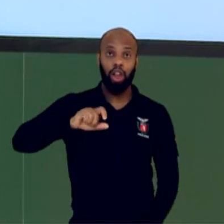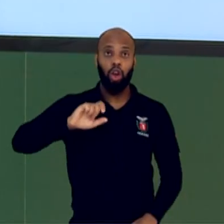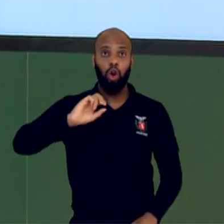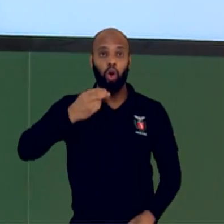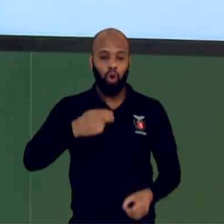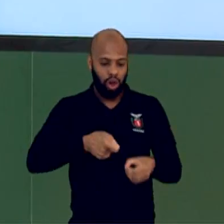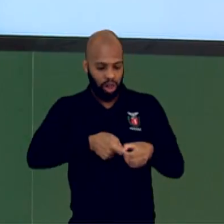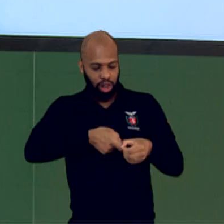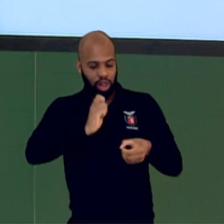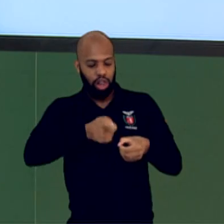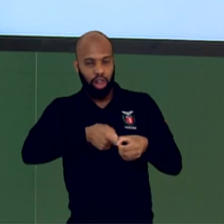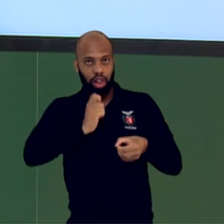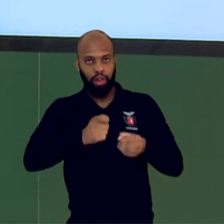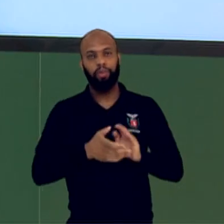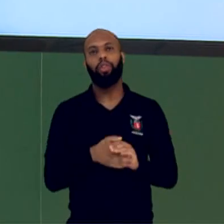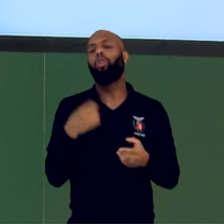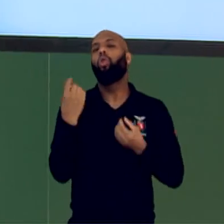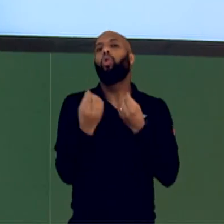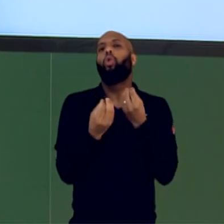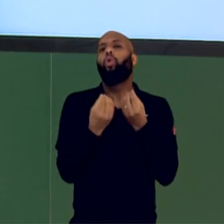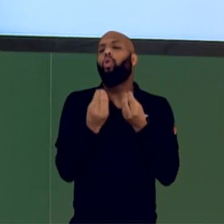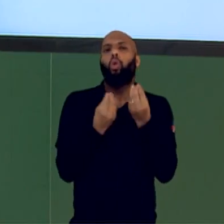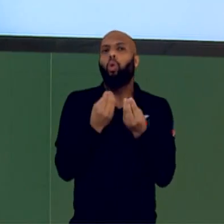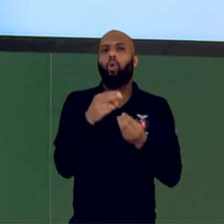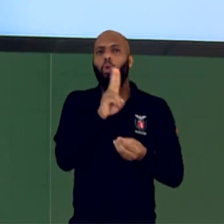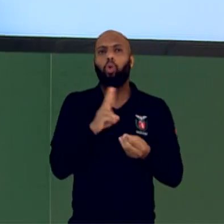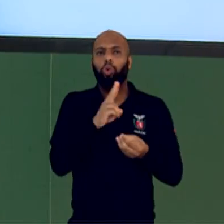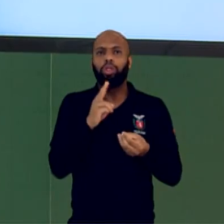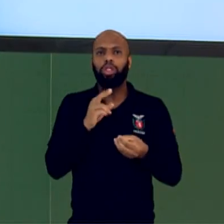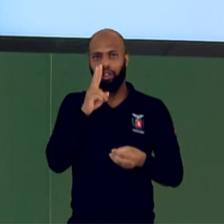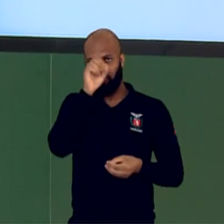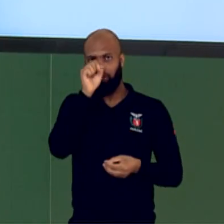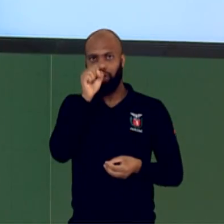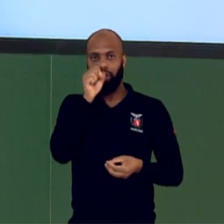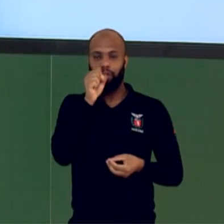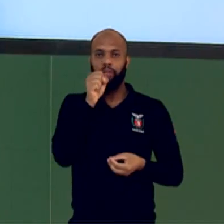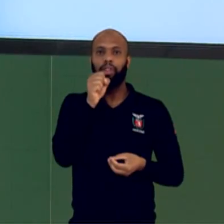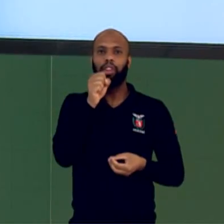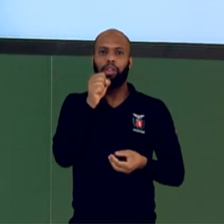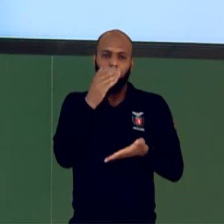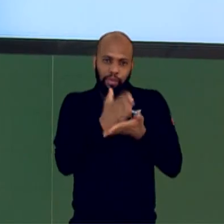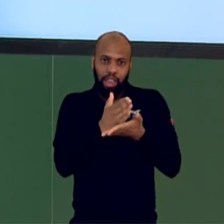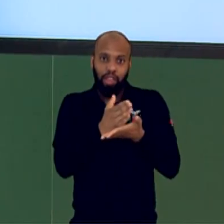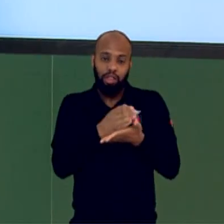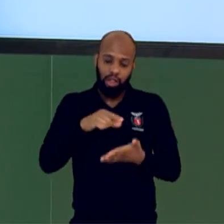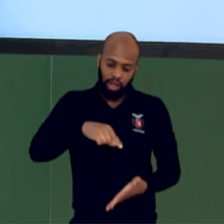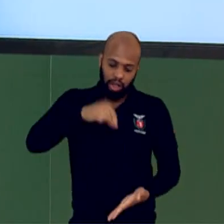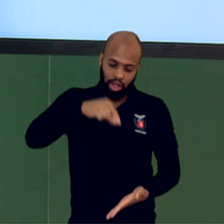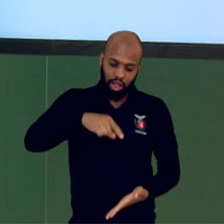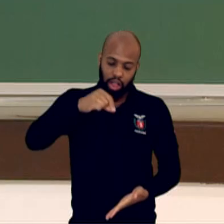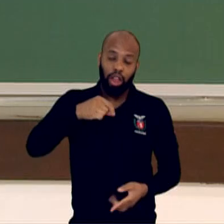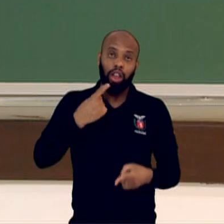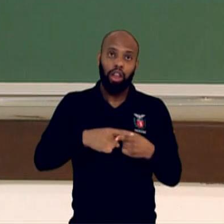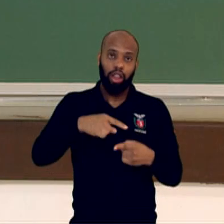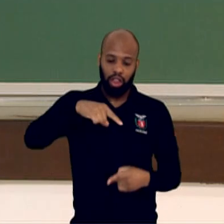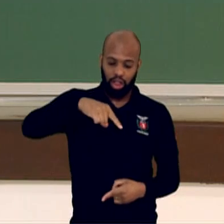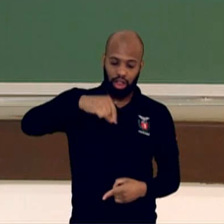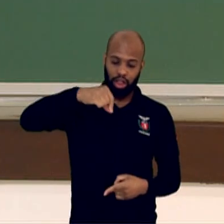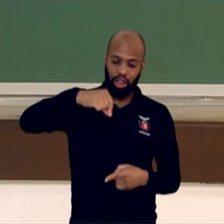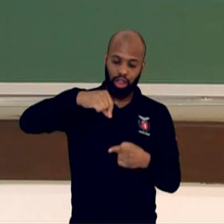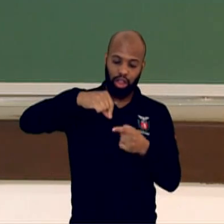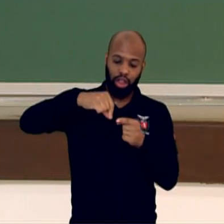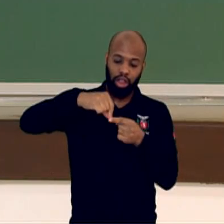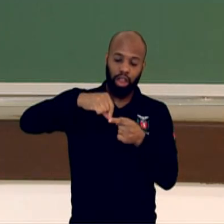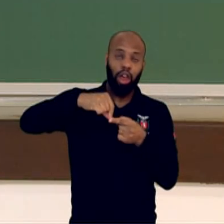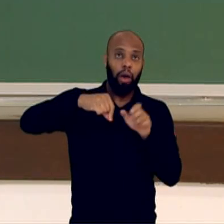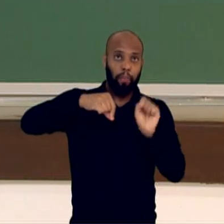lata? Em qual deles que eu vou colocar a força no meio? A pinça, né, gente? Porque a pinça, você pensa, uma extremidade dela é fixa, que é o